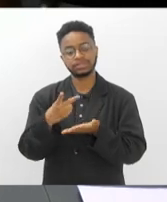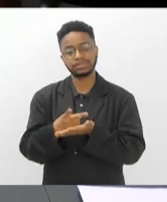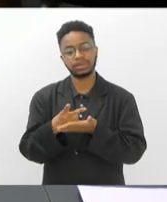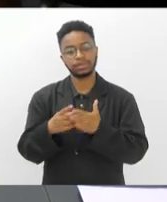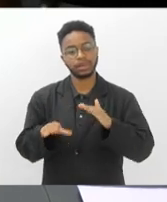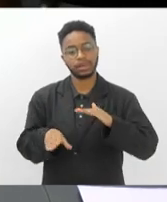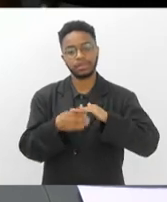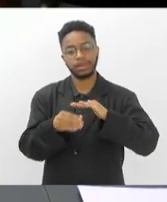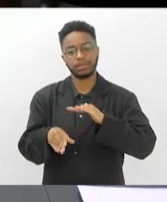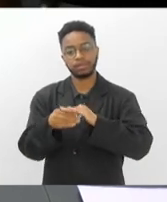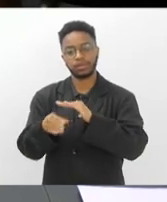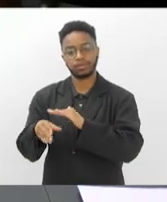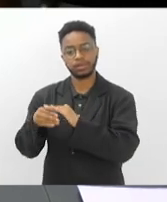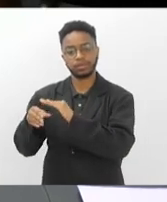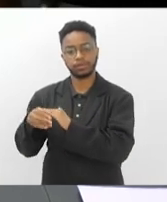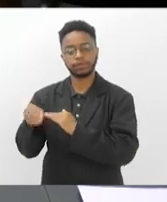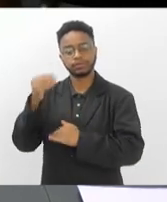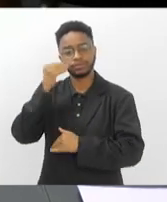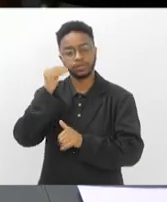para ter